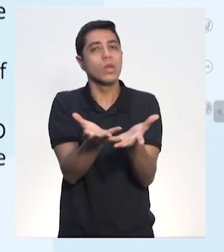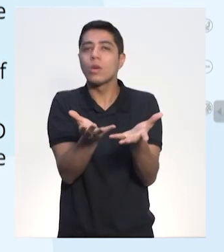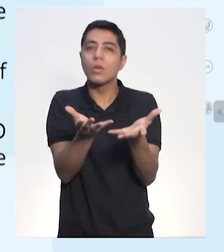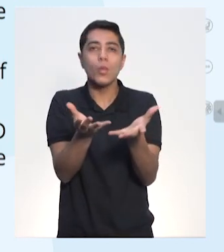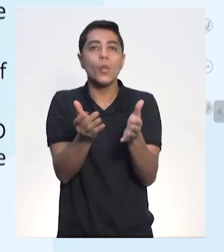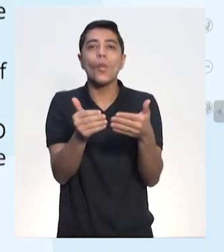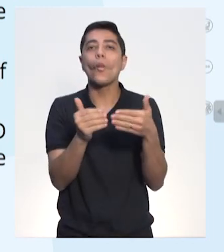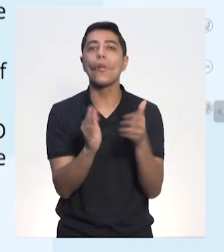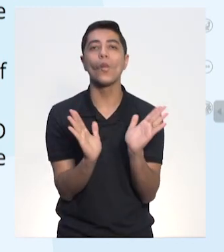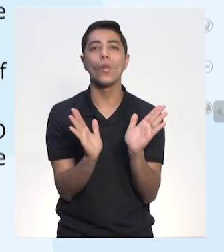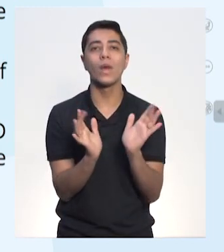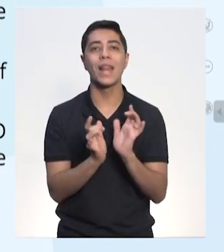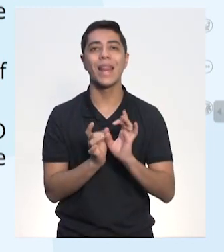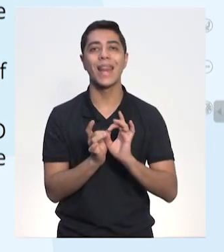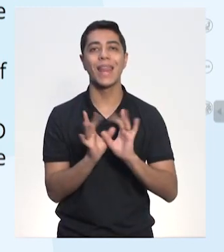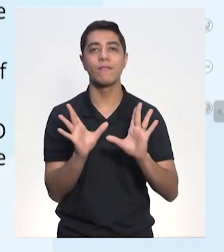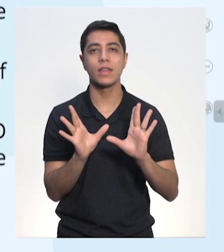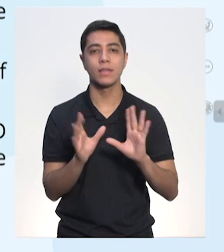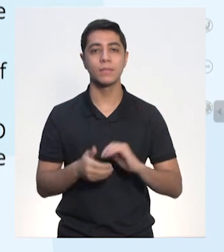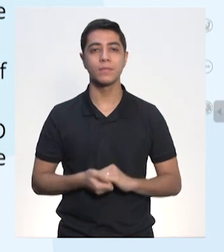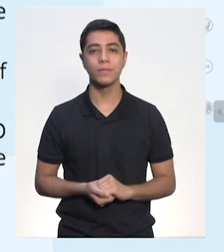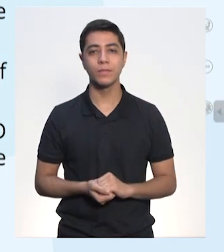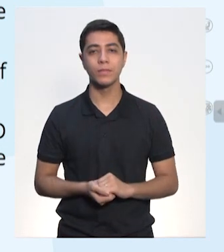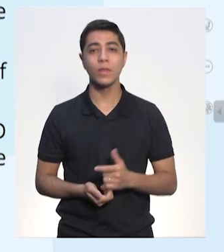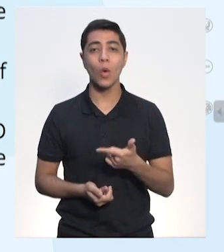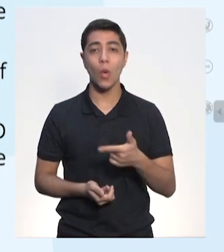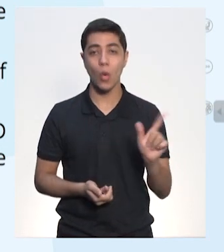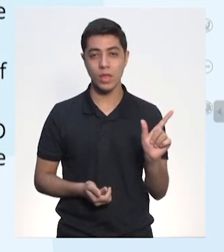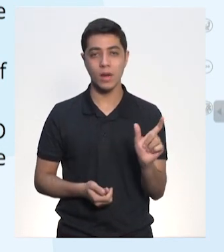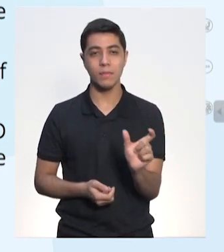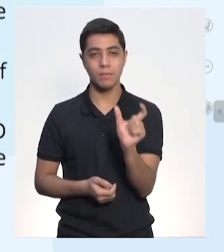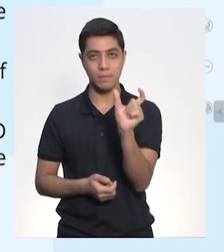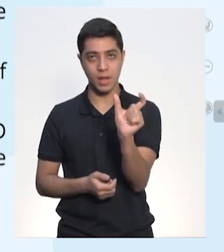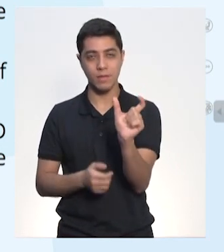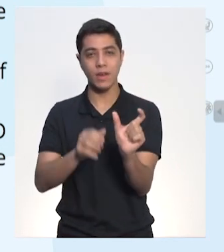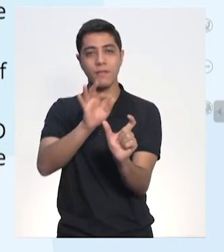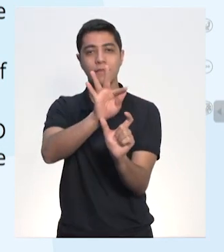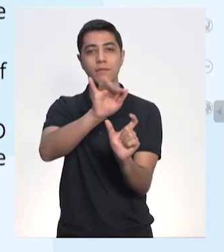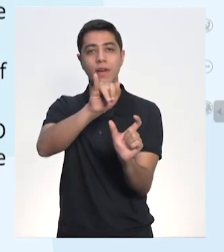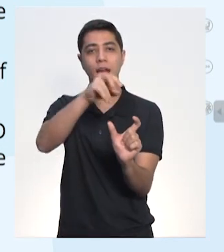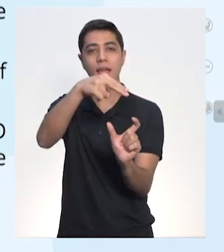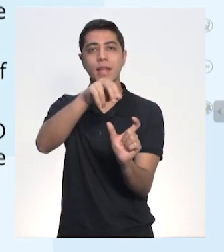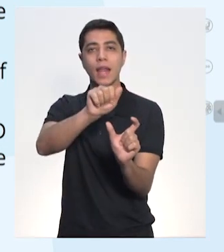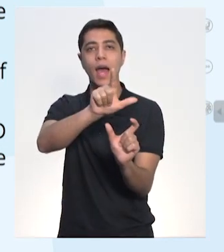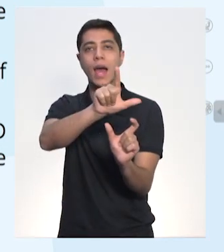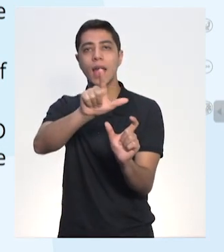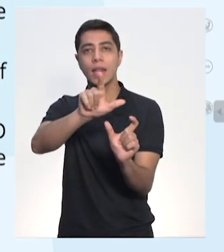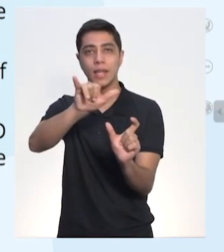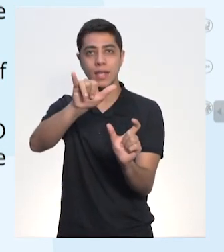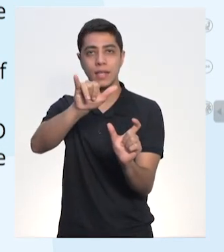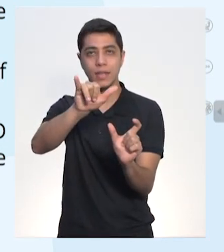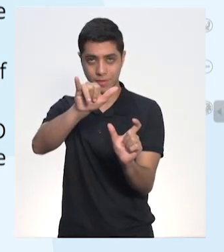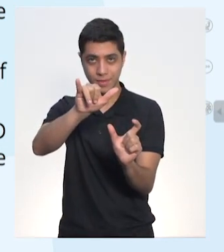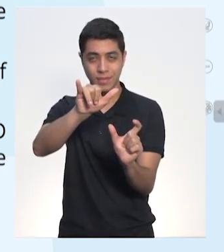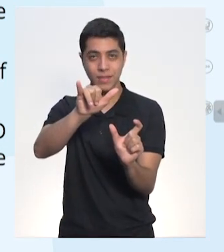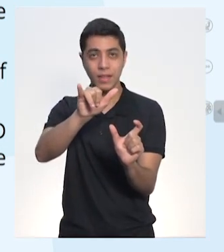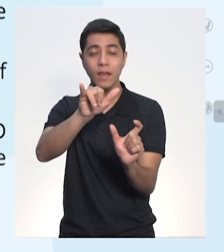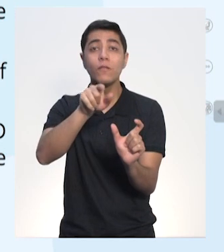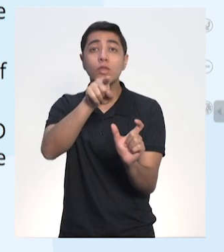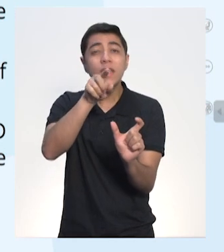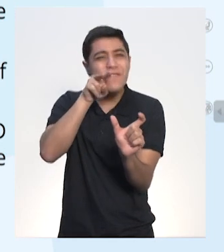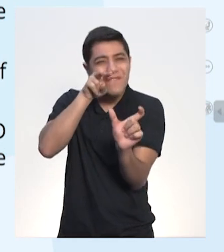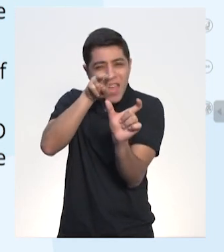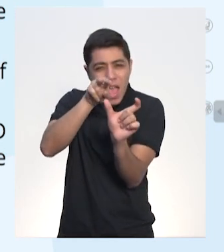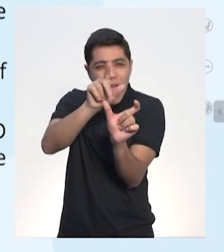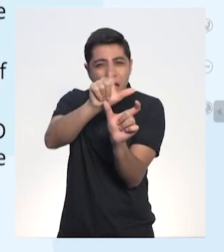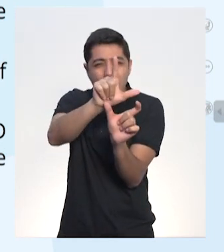por exemplo, finally. Toda vez que você vir esse ly no final aí, quer dizer que é finalmente. Então, todas as